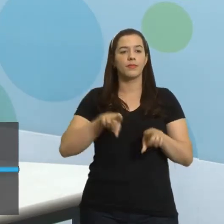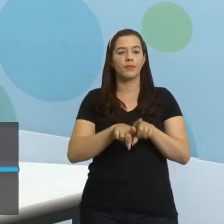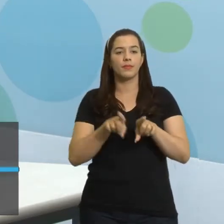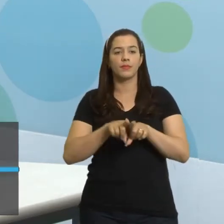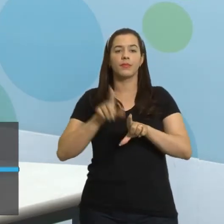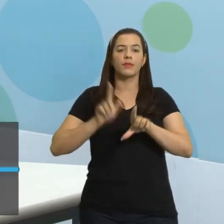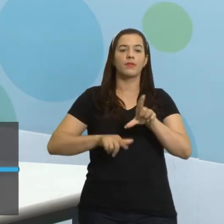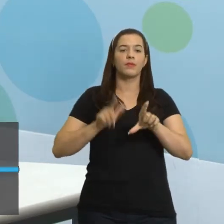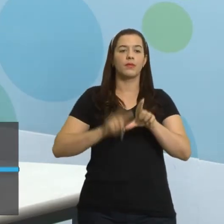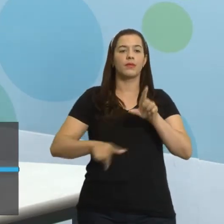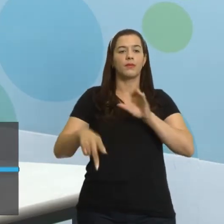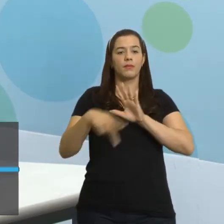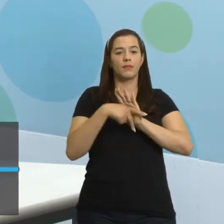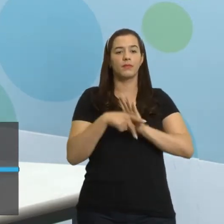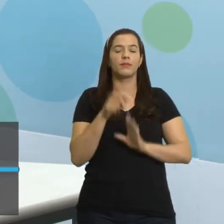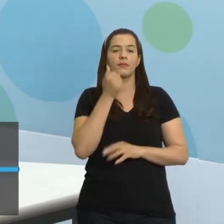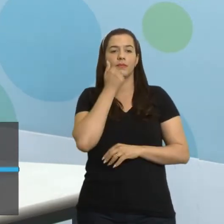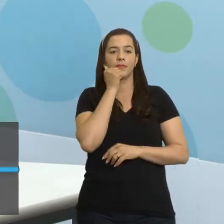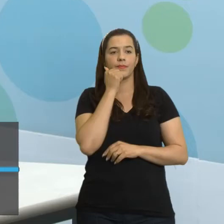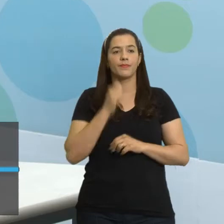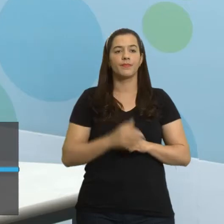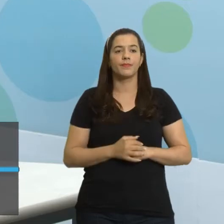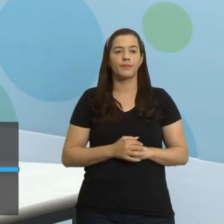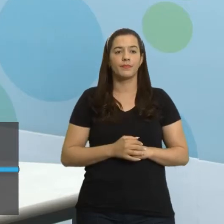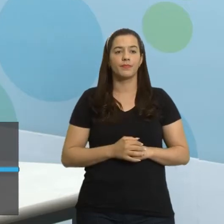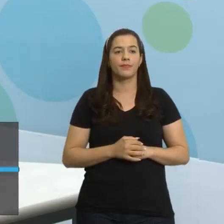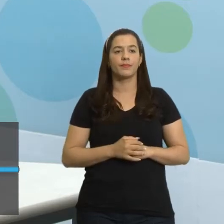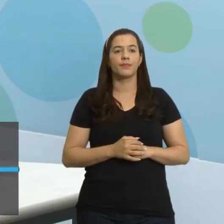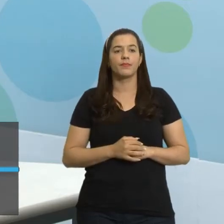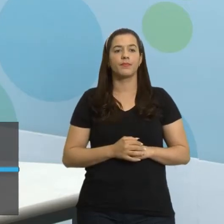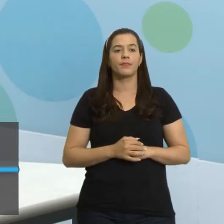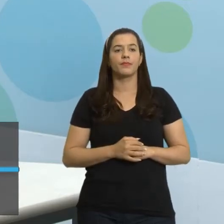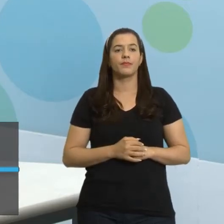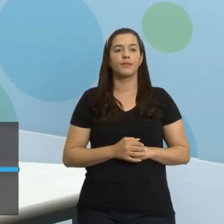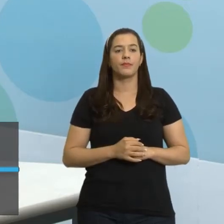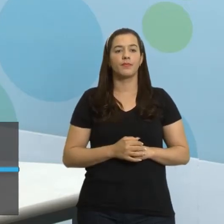letramento científico. E, sendo assim,